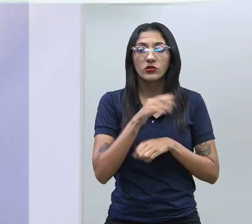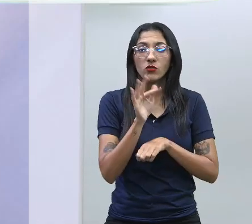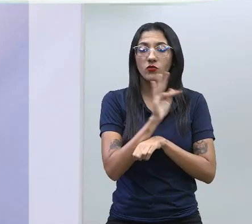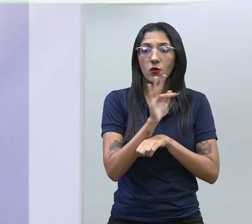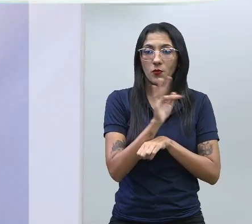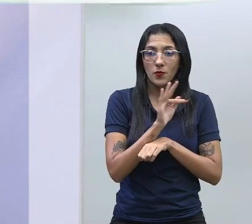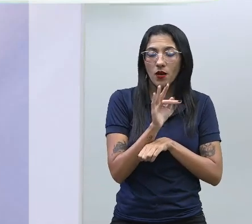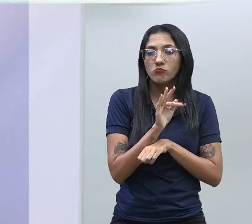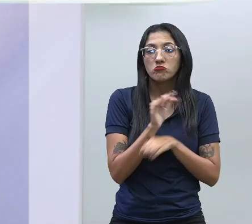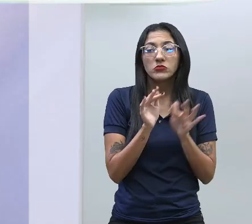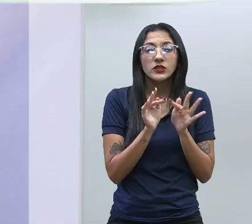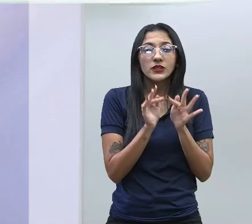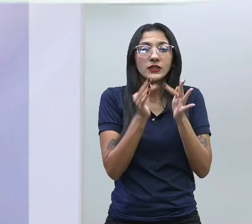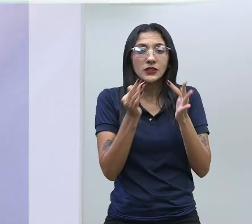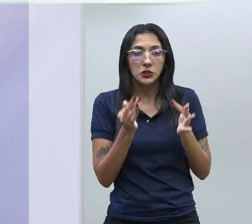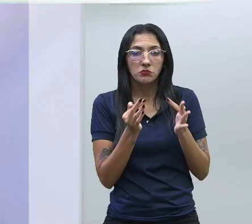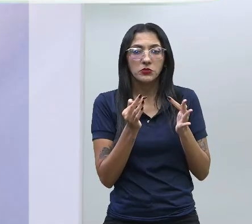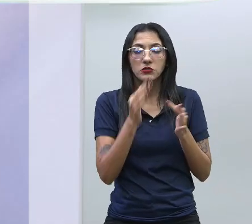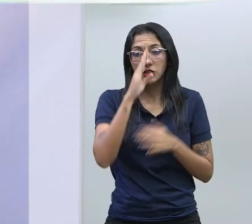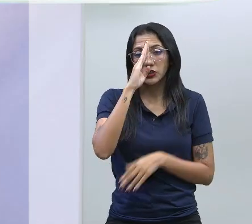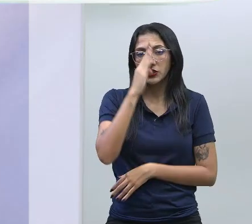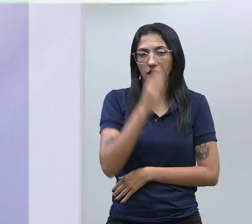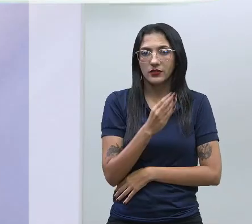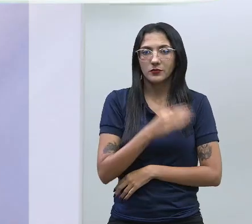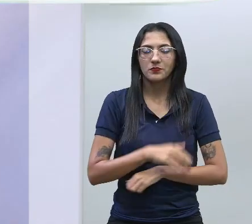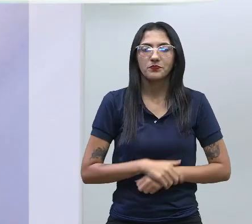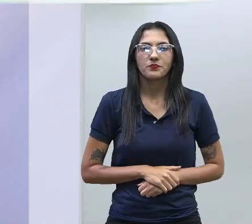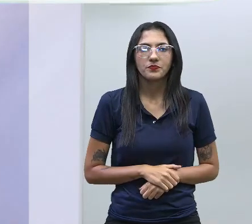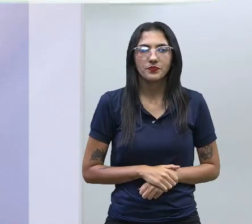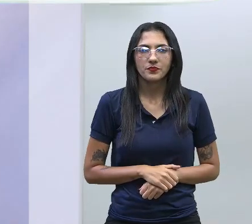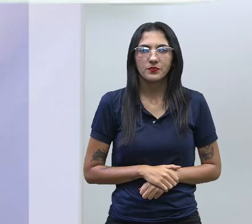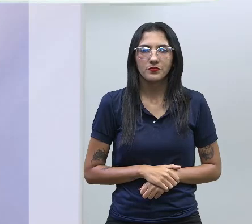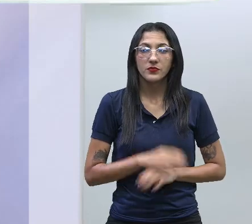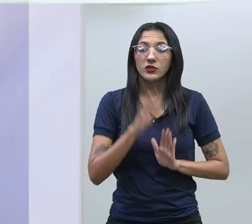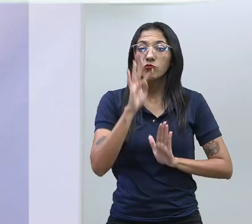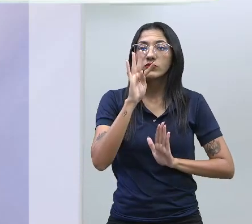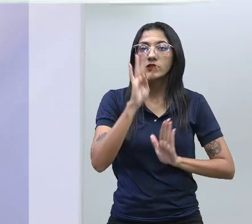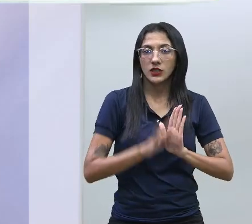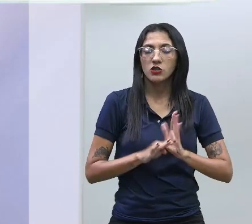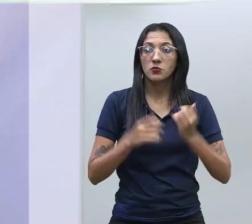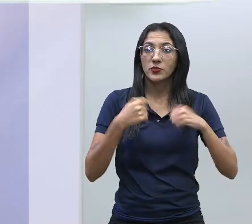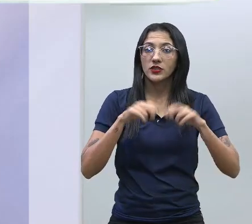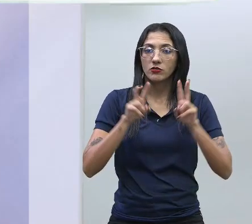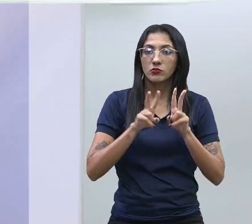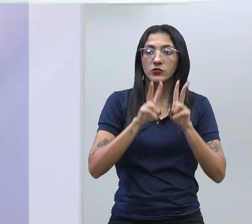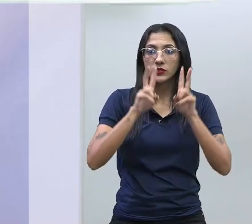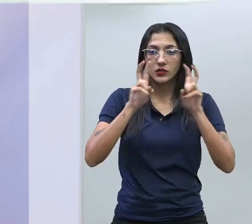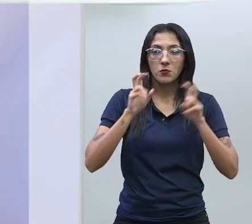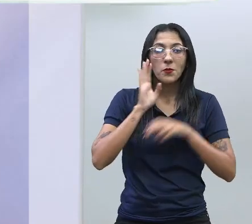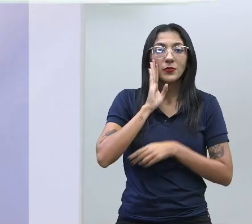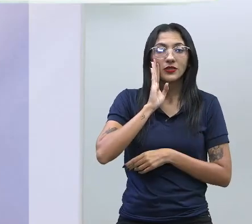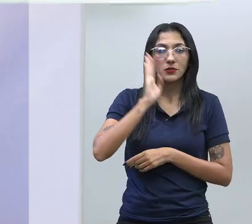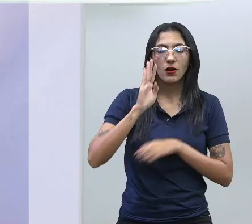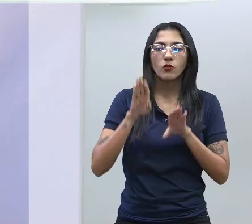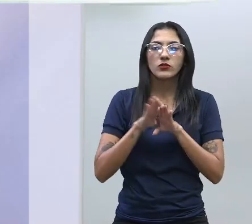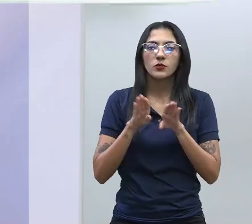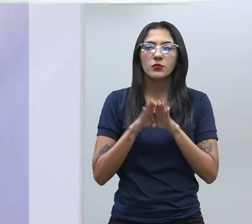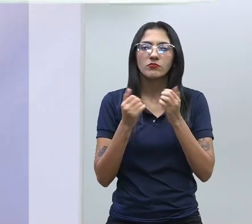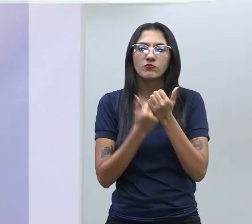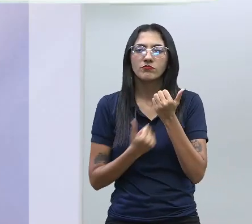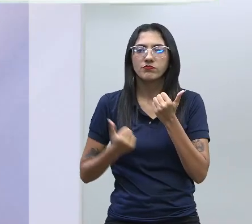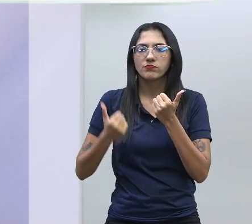formal, clara e objetiva. Textos com título principal e auxiliar. Esse texto,